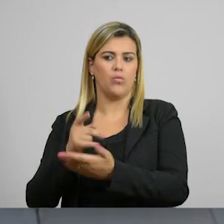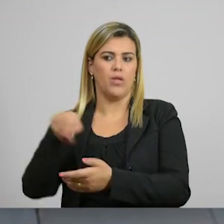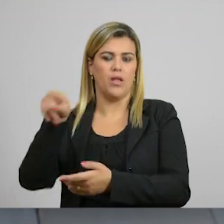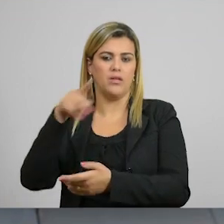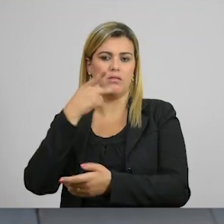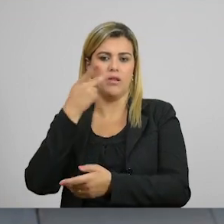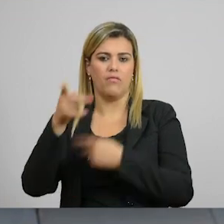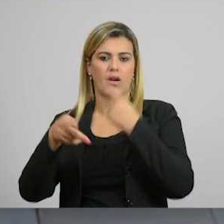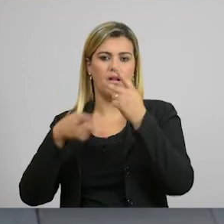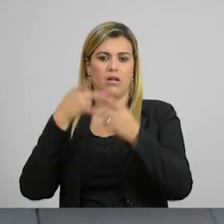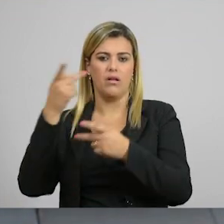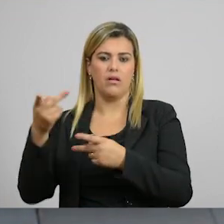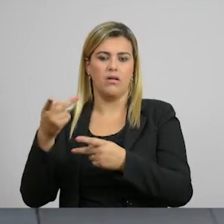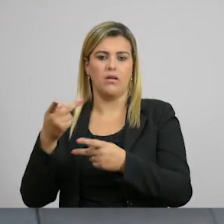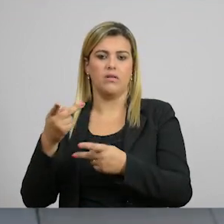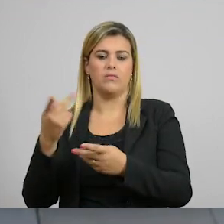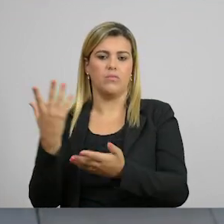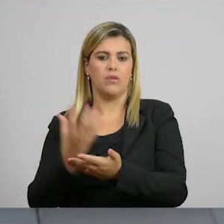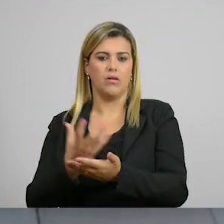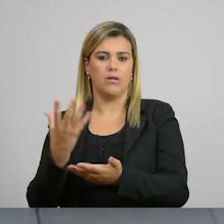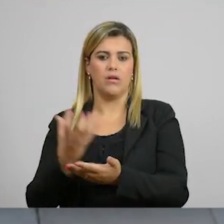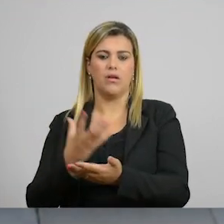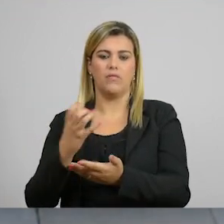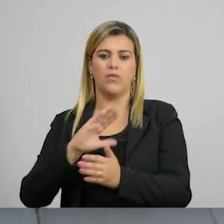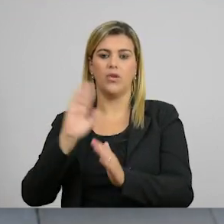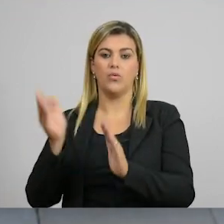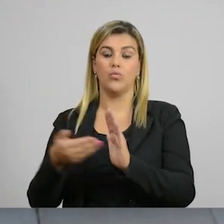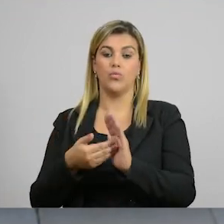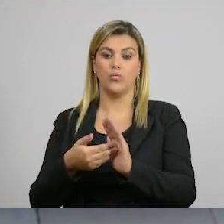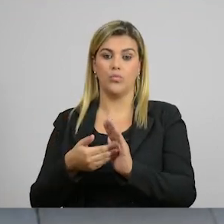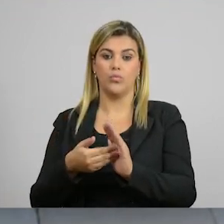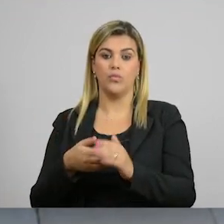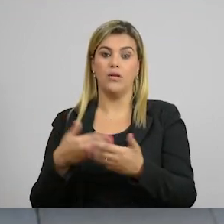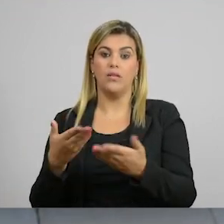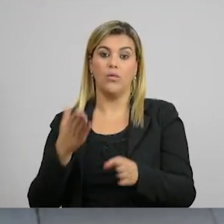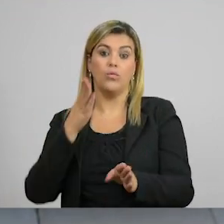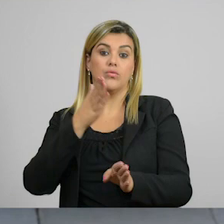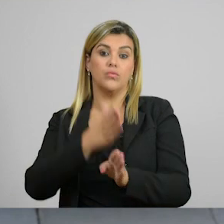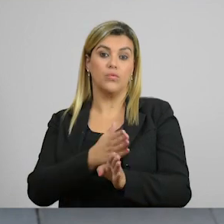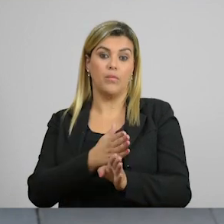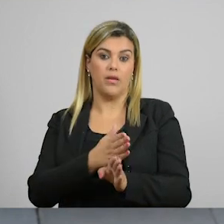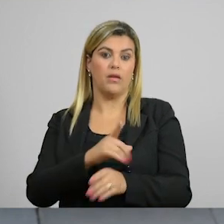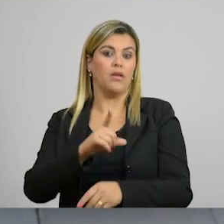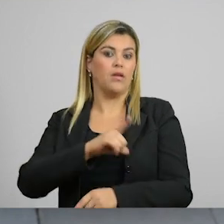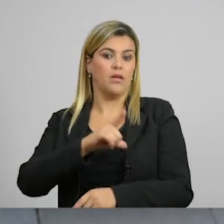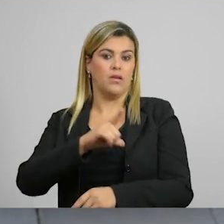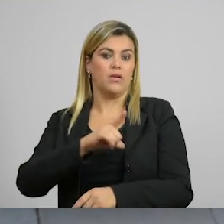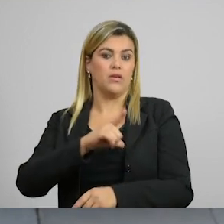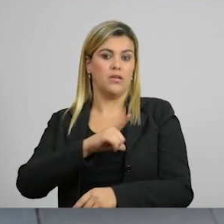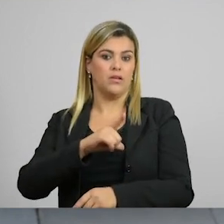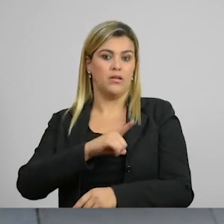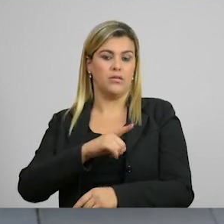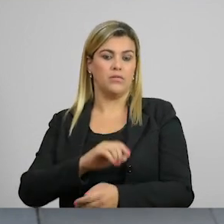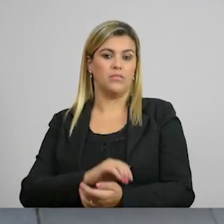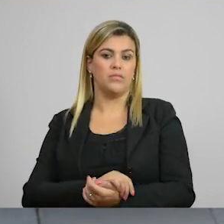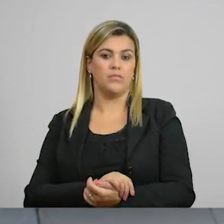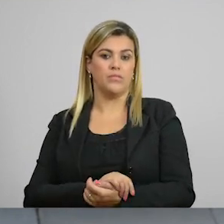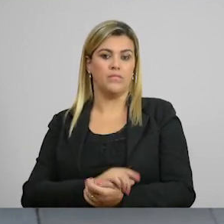Gravei tudo, gravei as moções, gravei tudo, inclusive descobri que